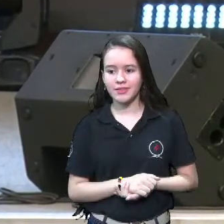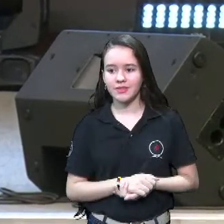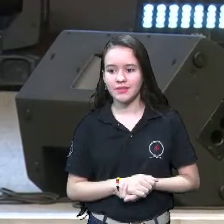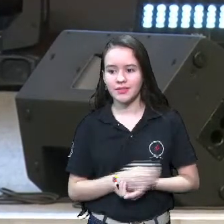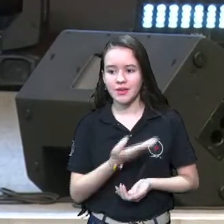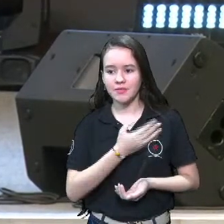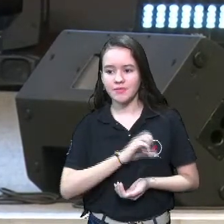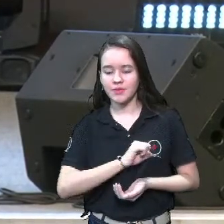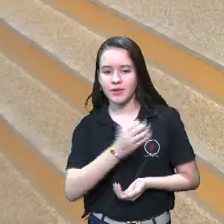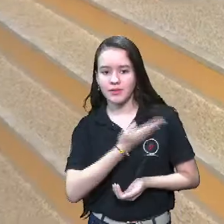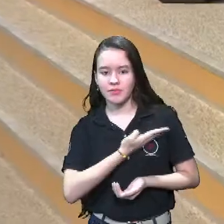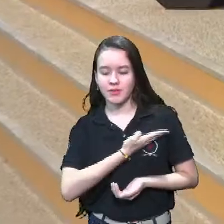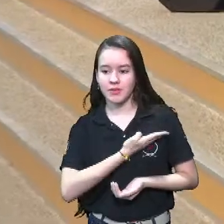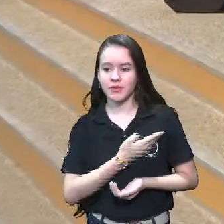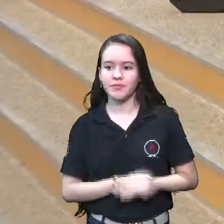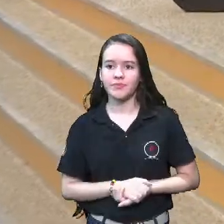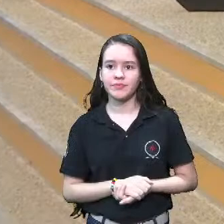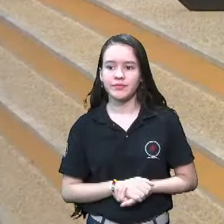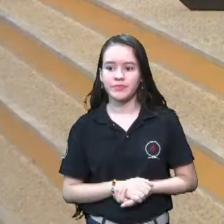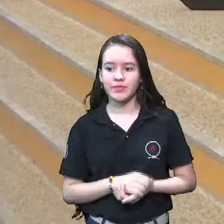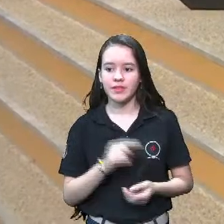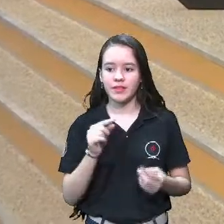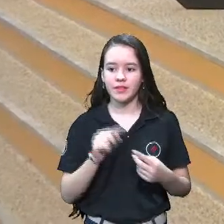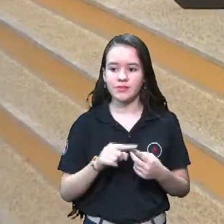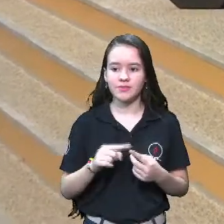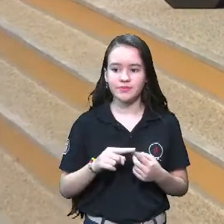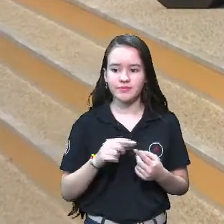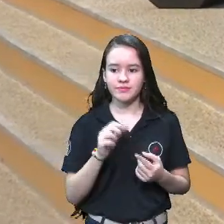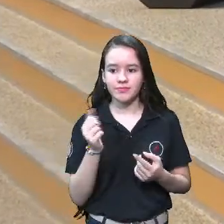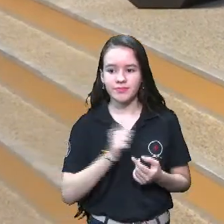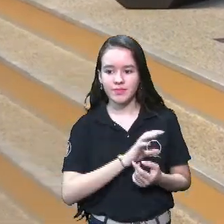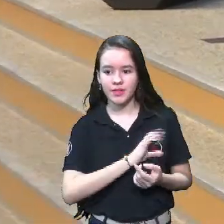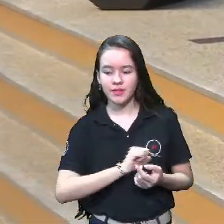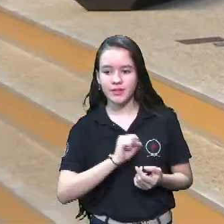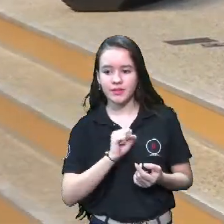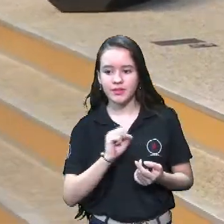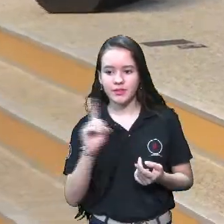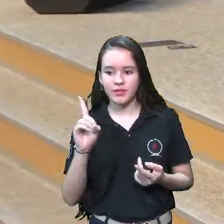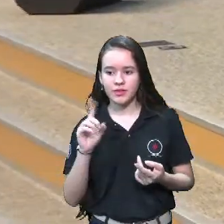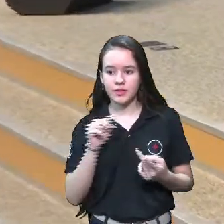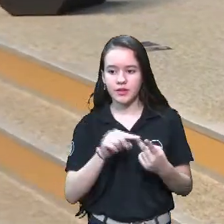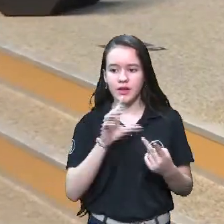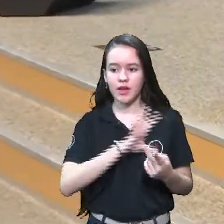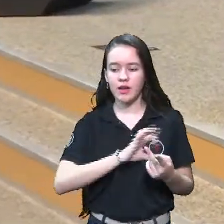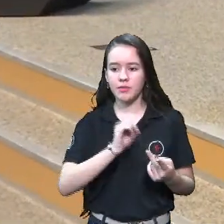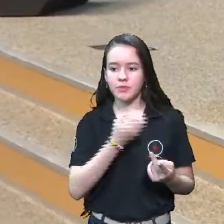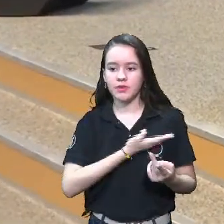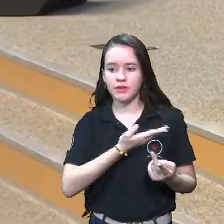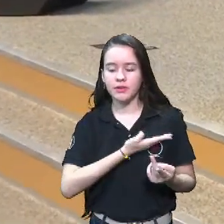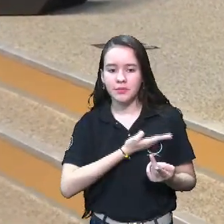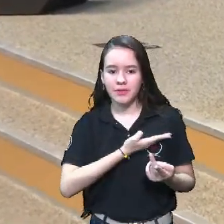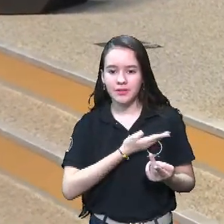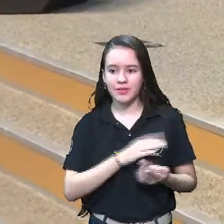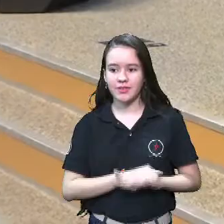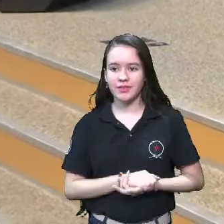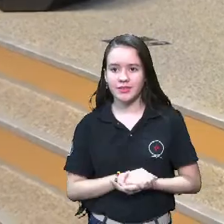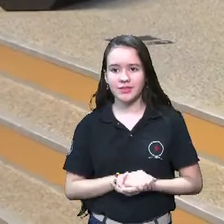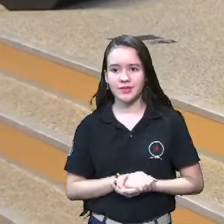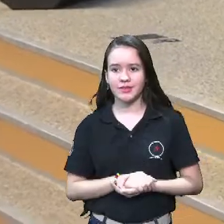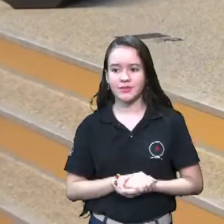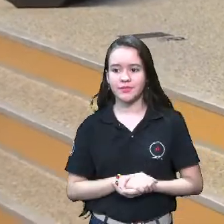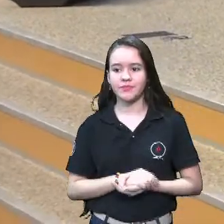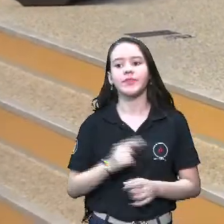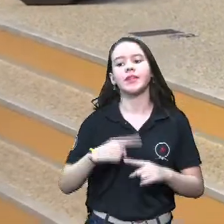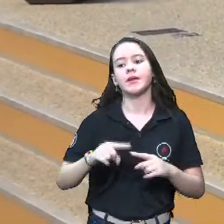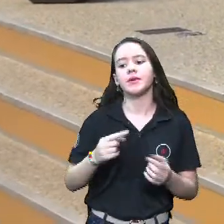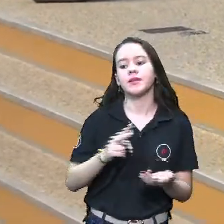Então Jesus pergunta de novo: você me ágape, você me ama como eu te amo? E ele responde: eu te amo como um companheiro. Se você ver algumas versões de Bíblia mais novas, já tem falando assim: